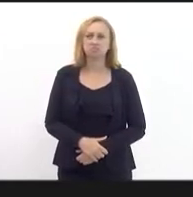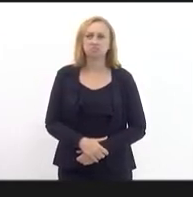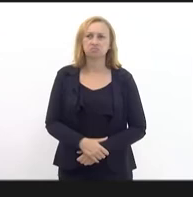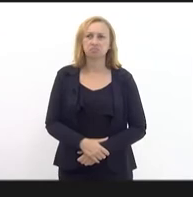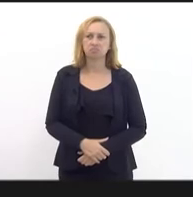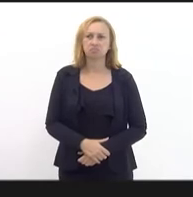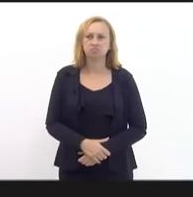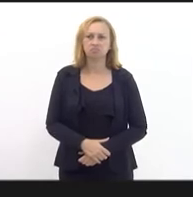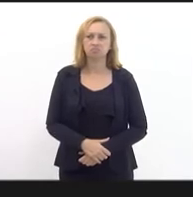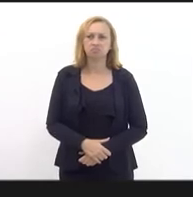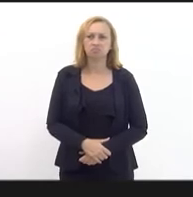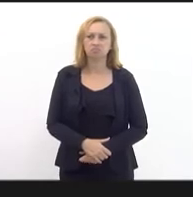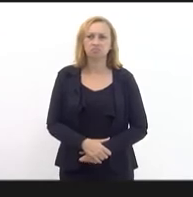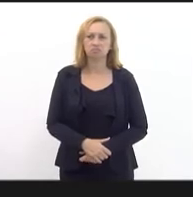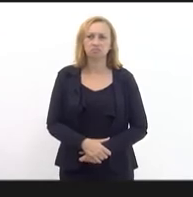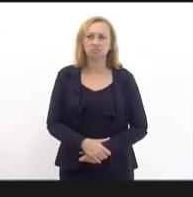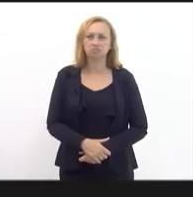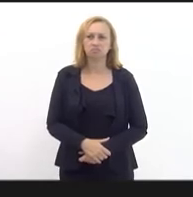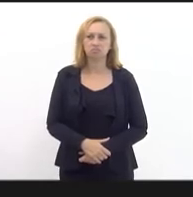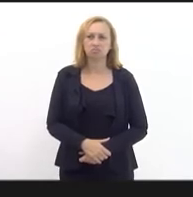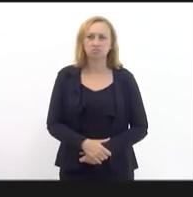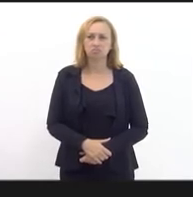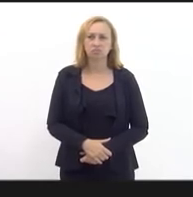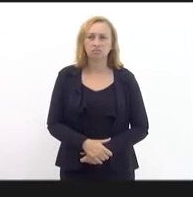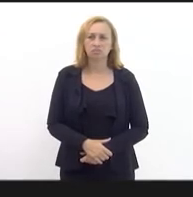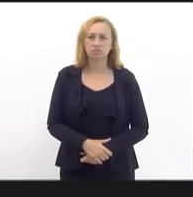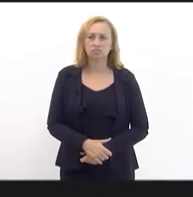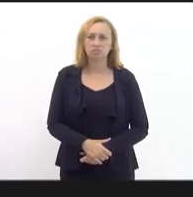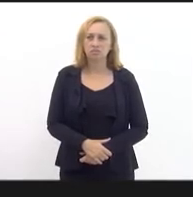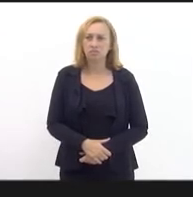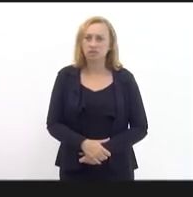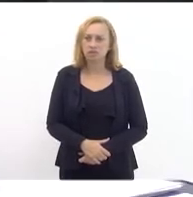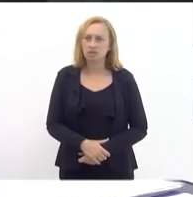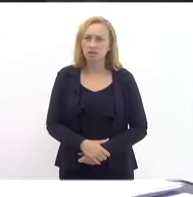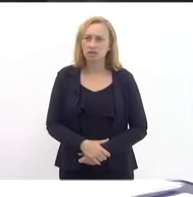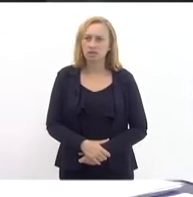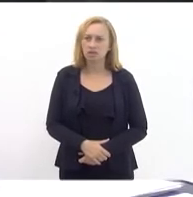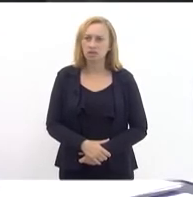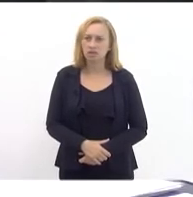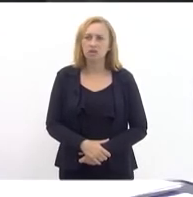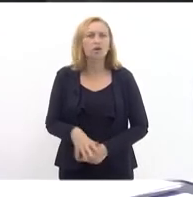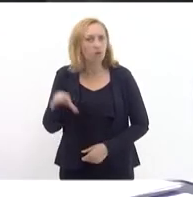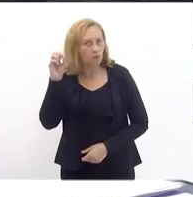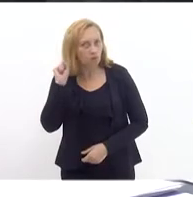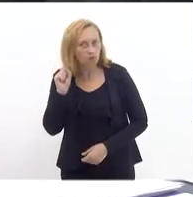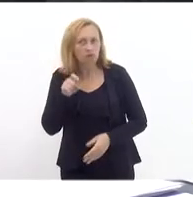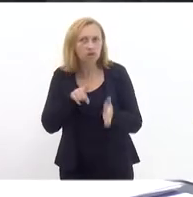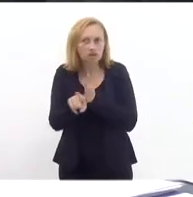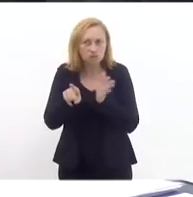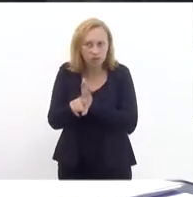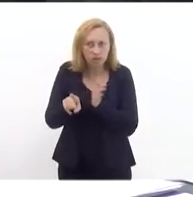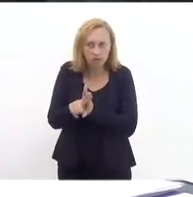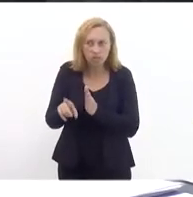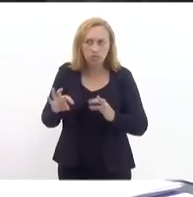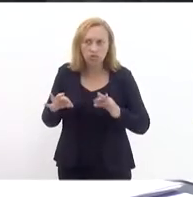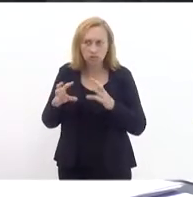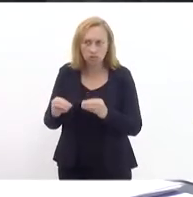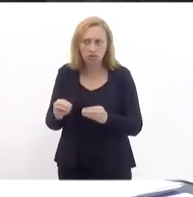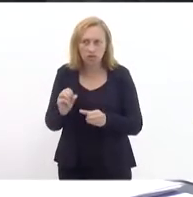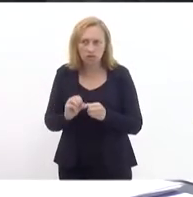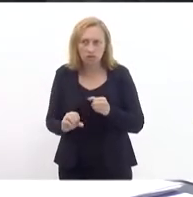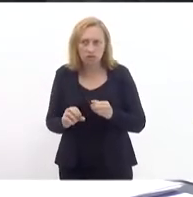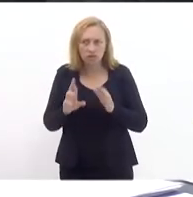Está não, está aberto. Está aberto. Então, pô, não, Rejane. Você ouviu atentamente aqui as perguntas que foram feitas